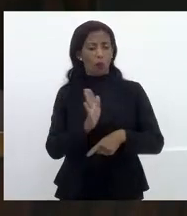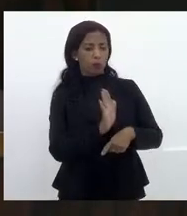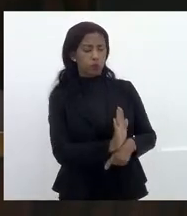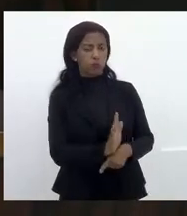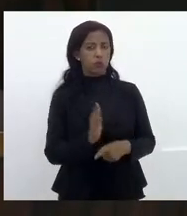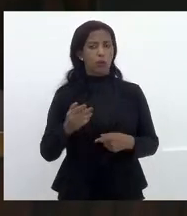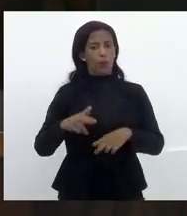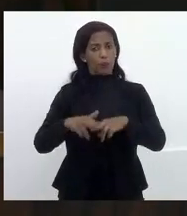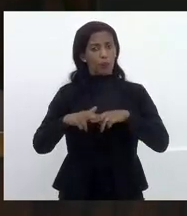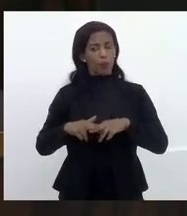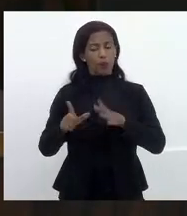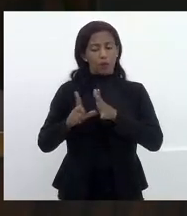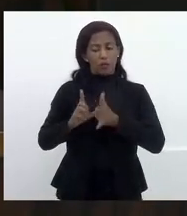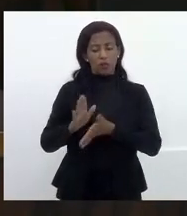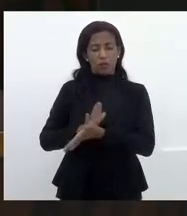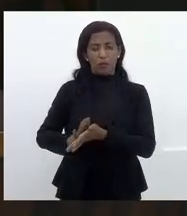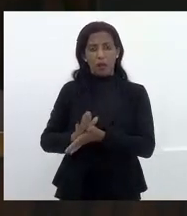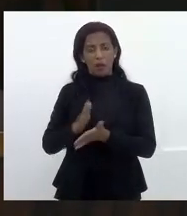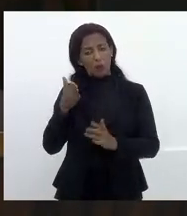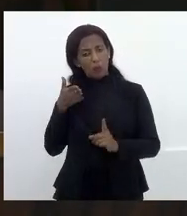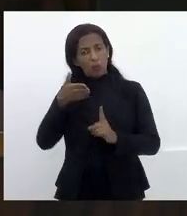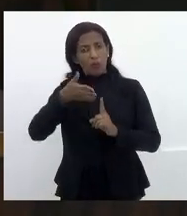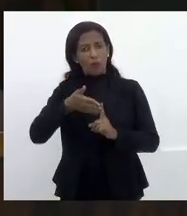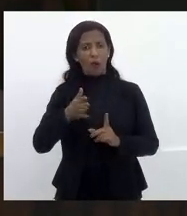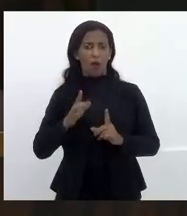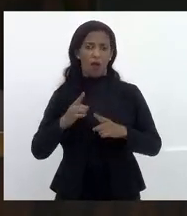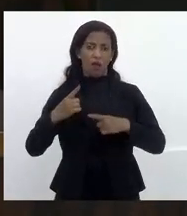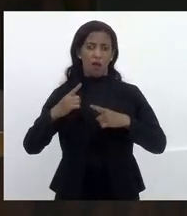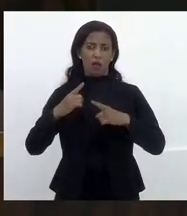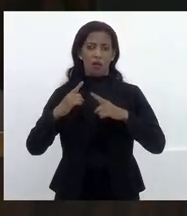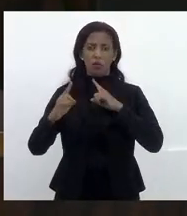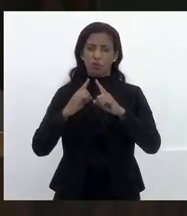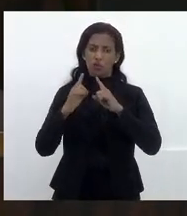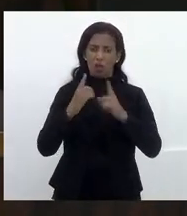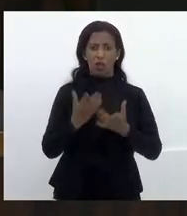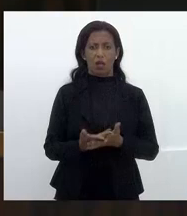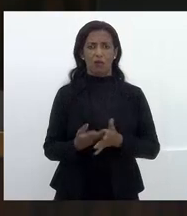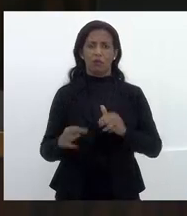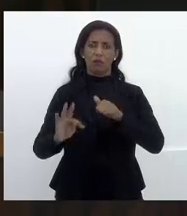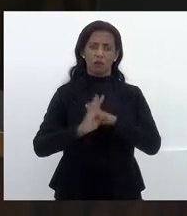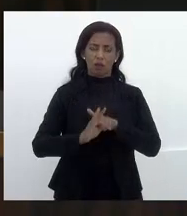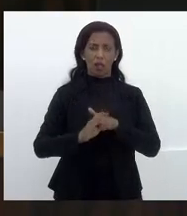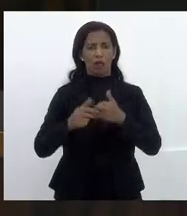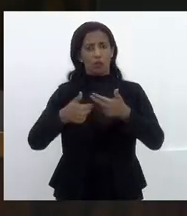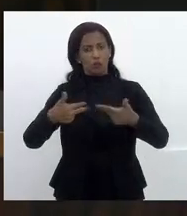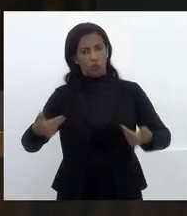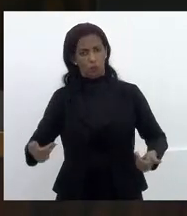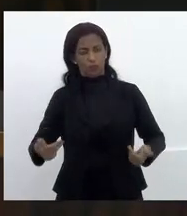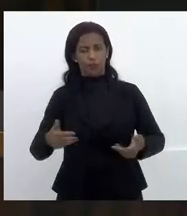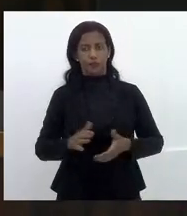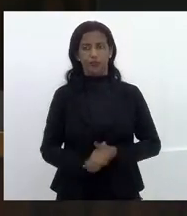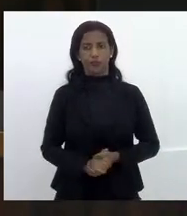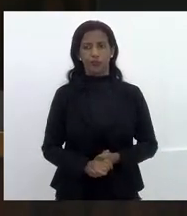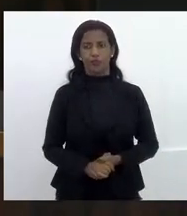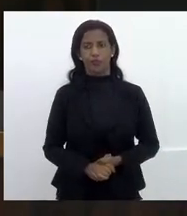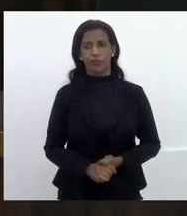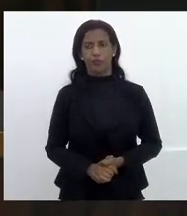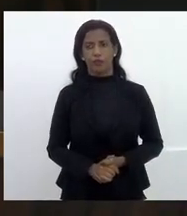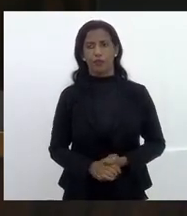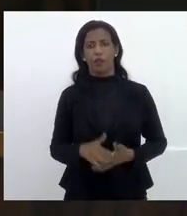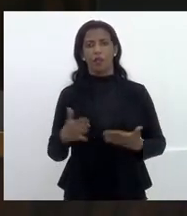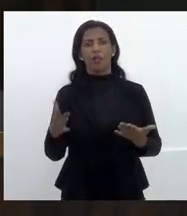antes de mais nada que hoje vamos tentar pautar o diálogo um diálogo técnico e de qualidade então